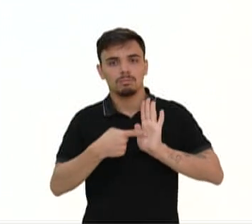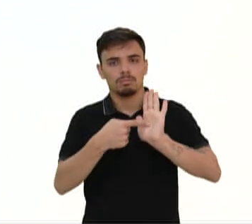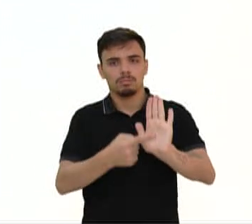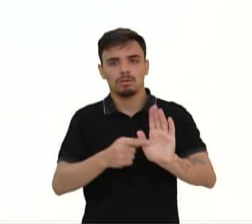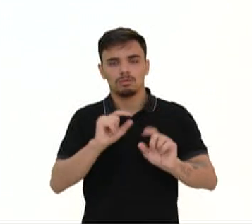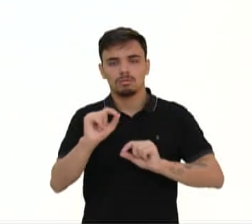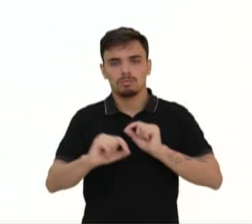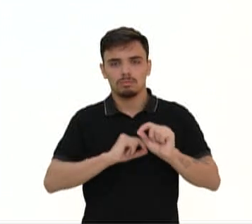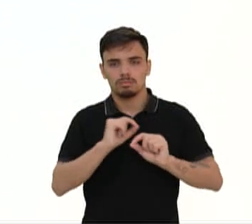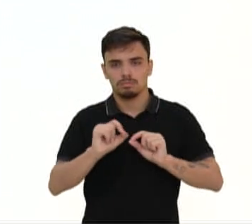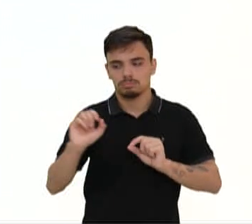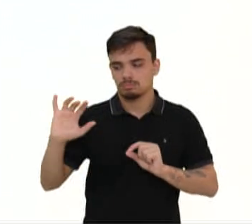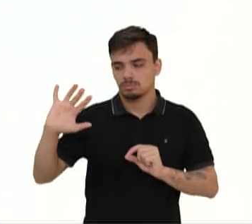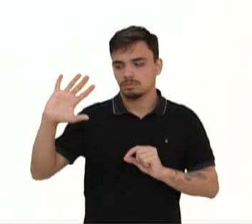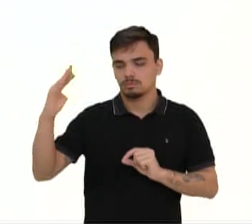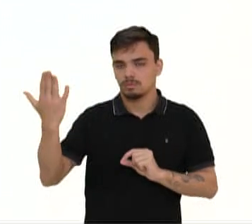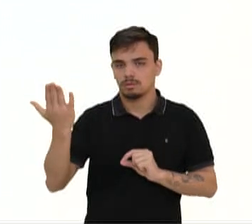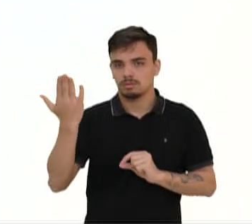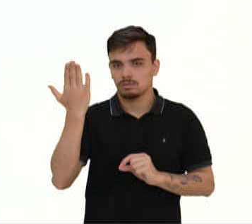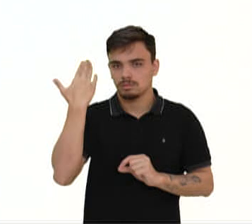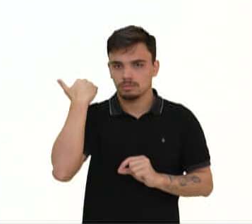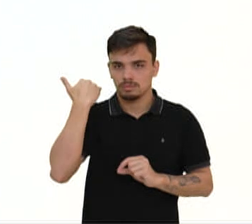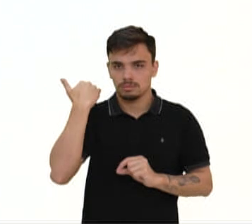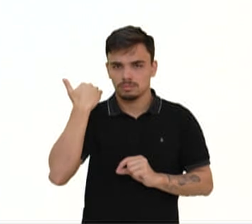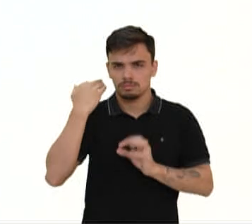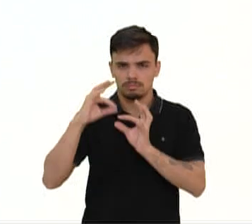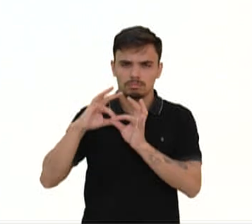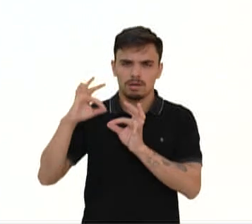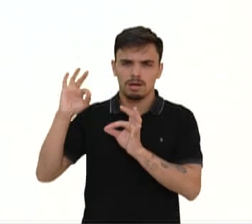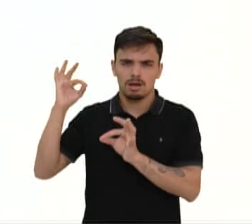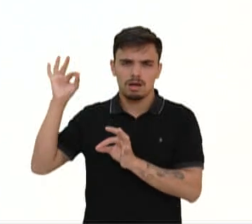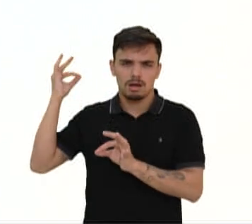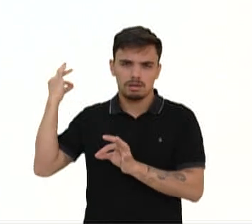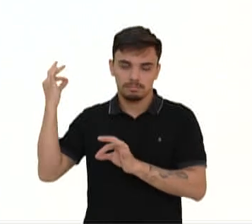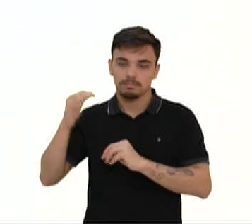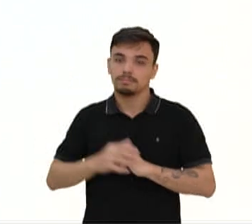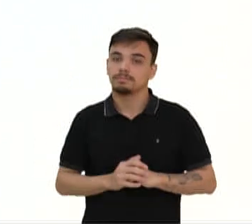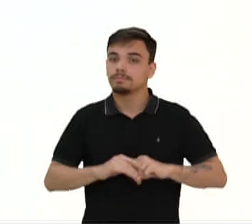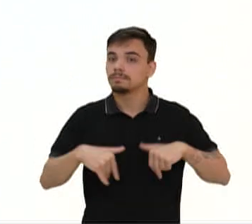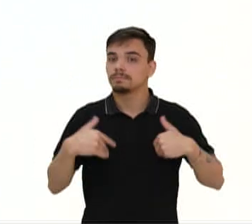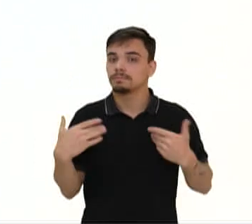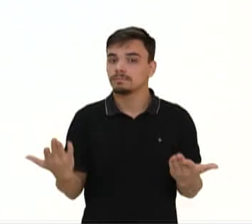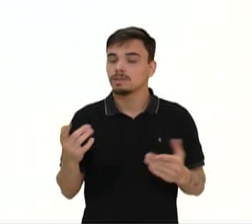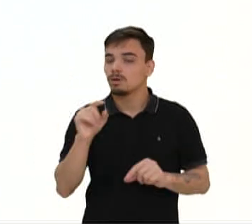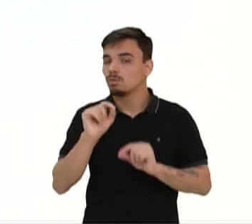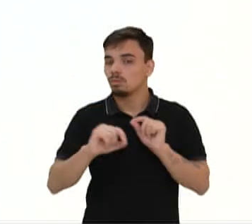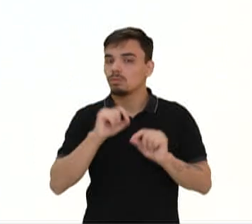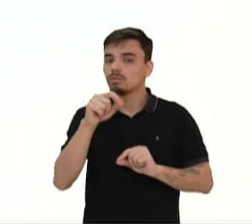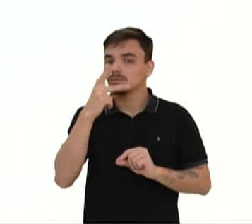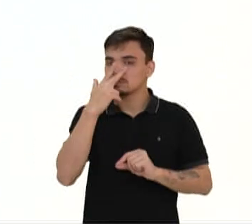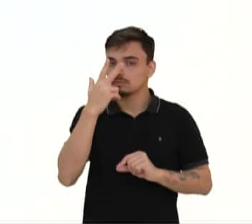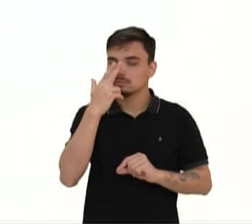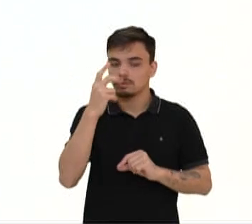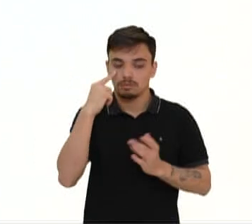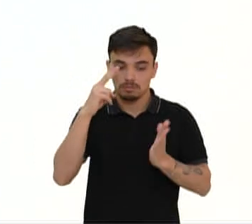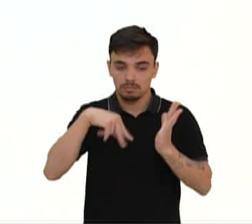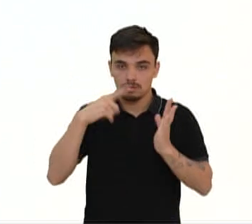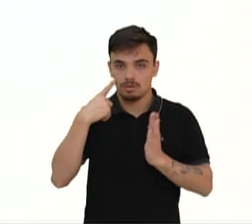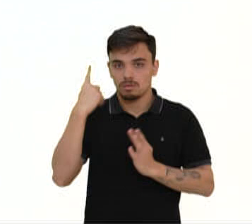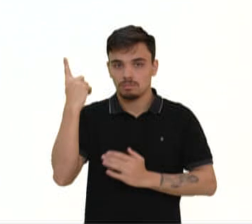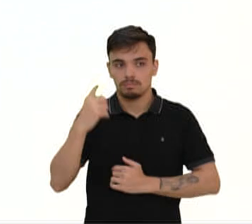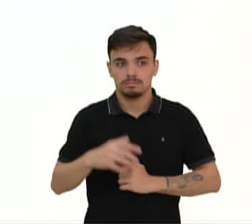fatos ocorridos em um passado distante. E então, o que vocês acham? Vamos ver?